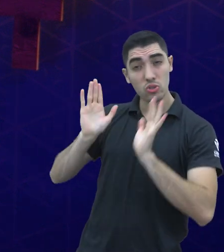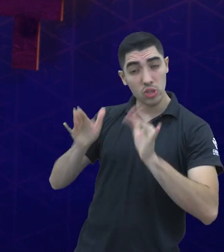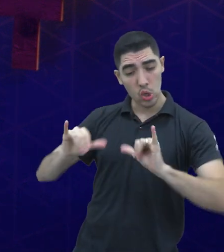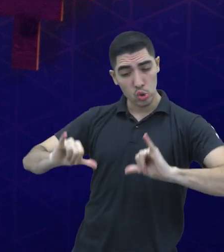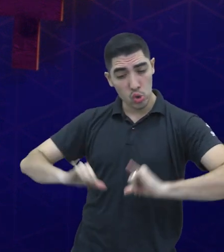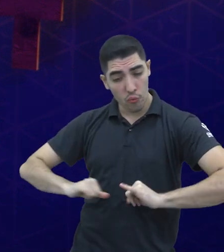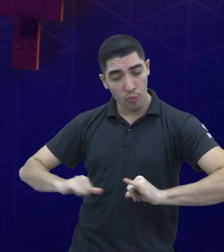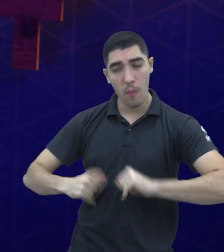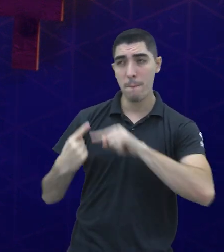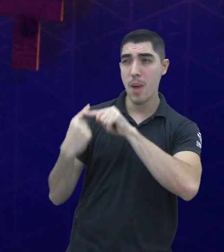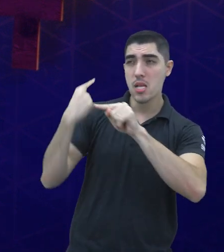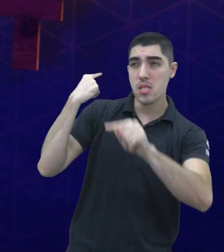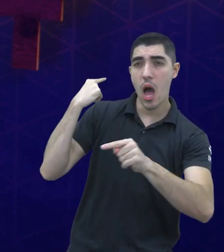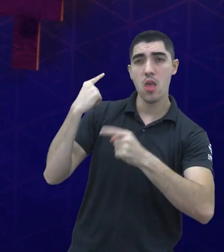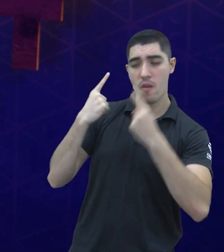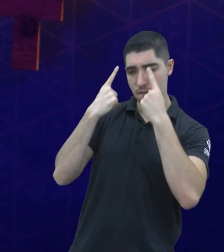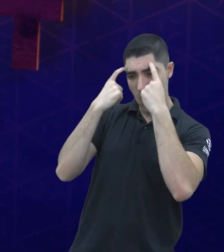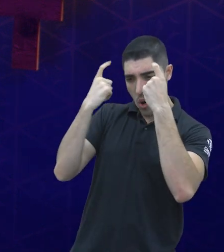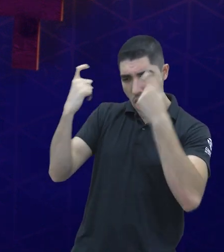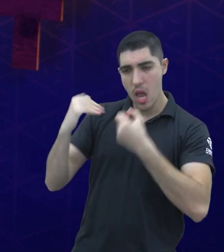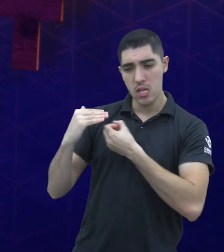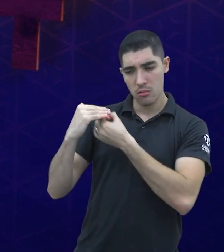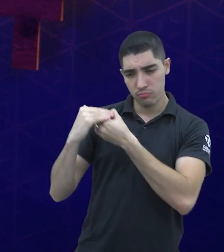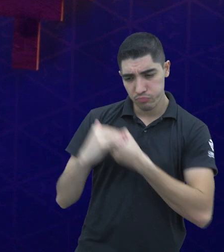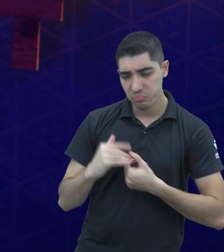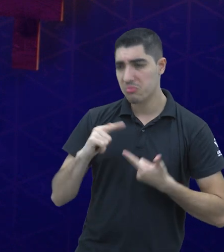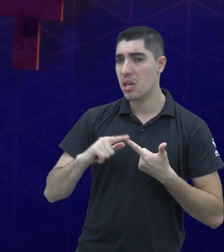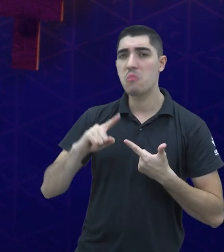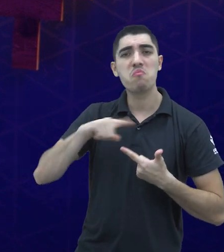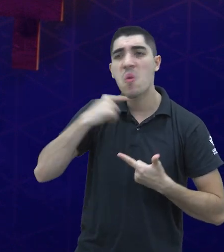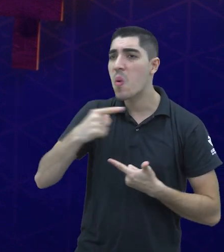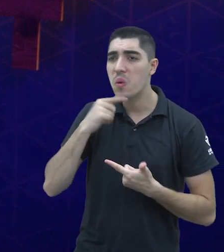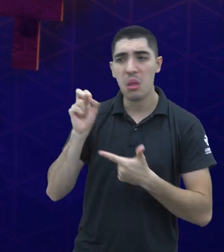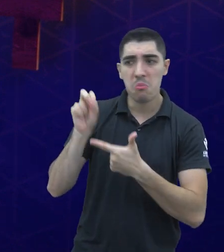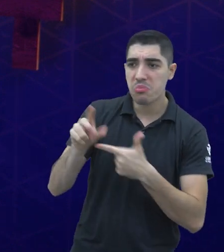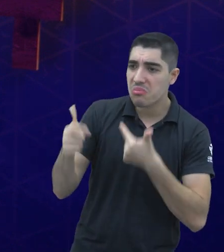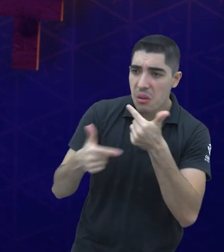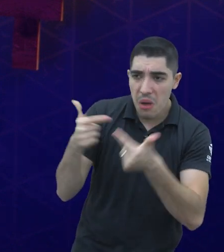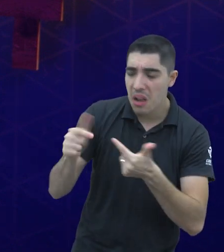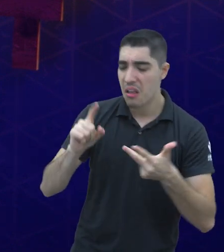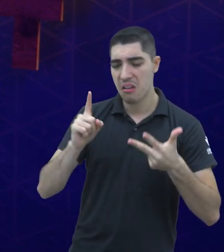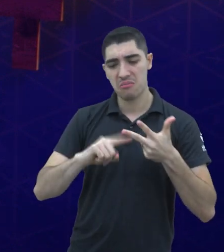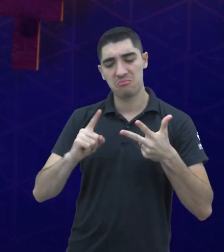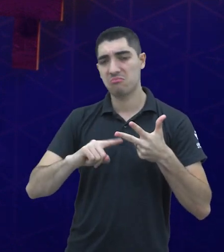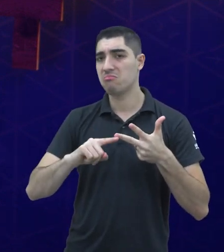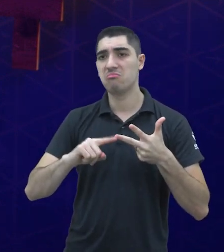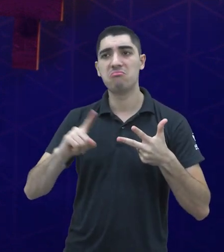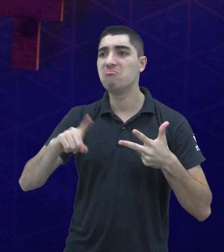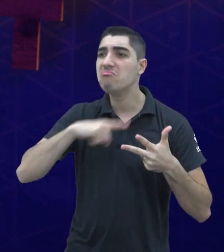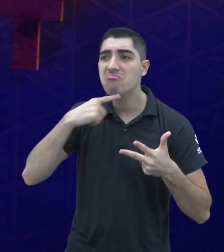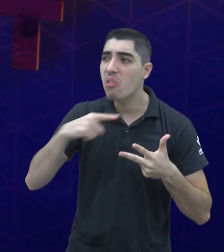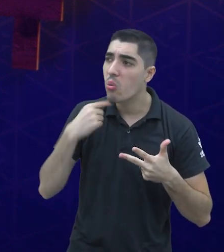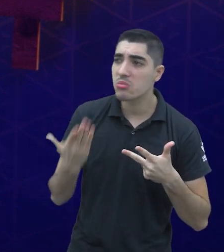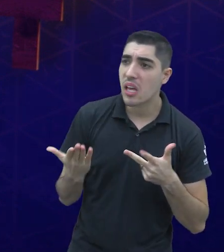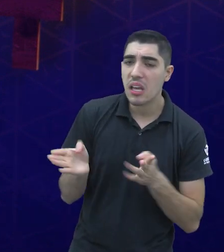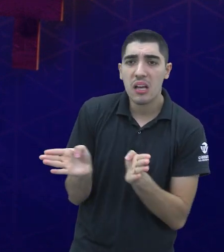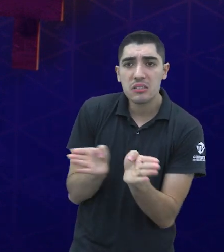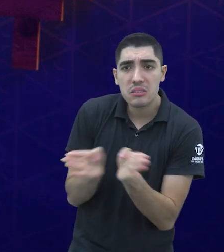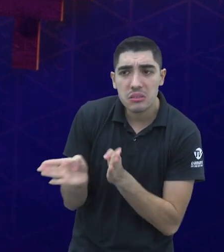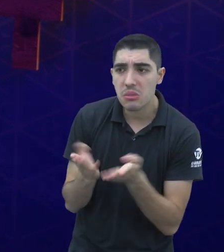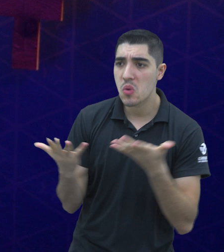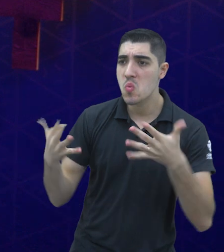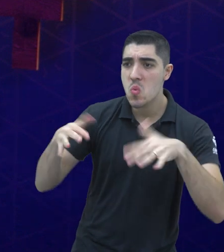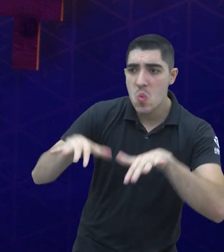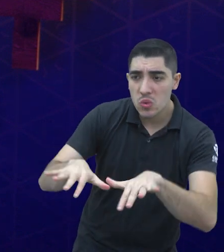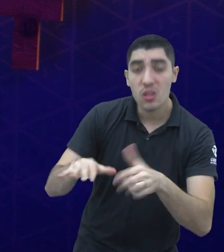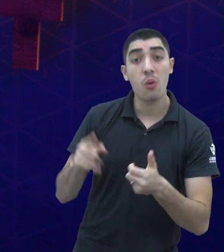outros tipos de violência também, né, da falta de emprego, da falta de inclusão